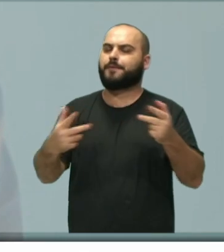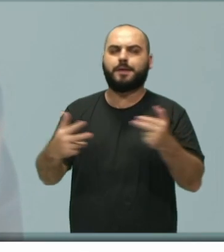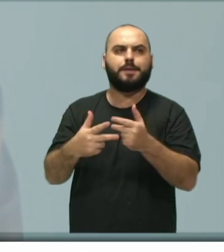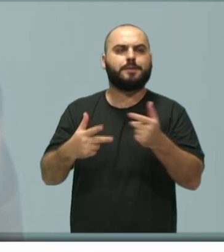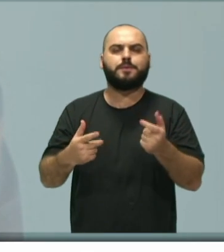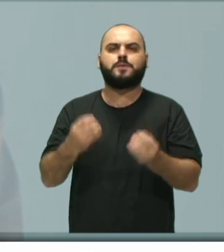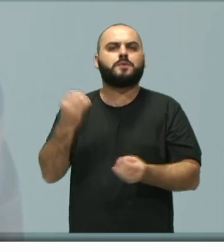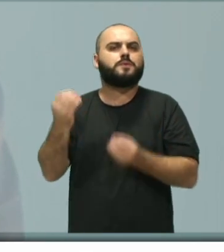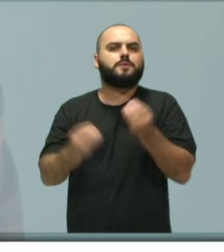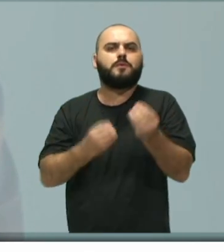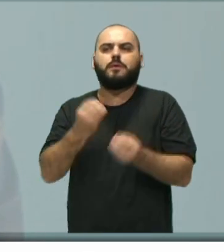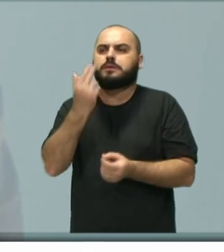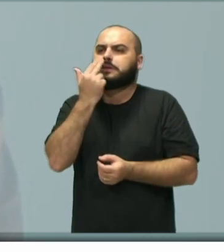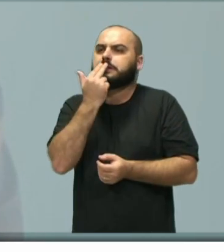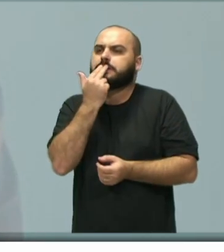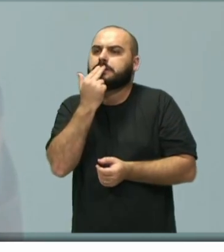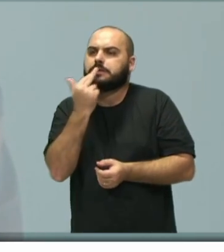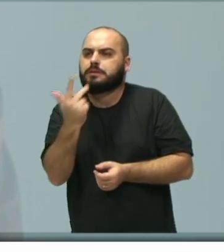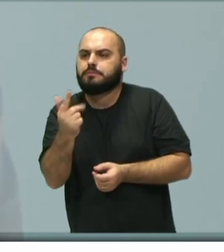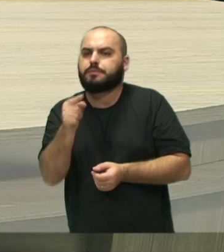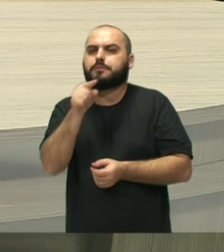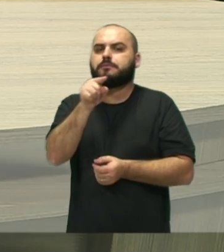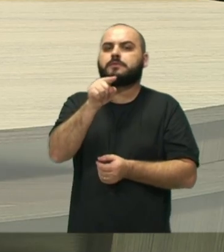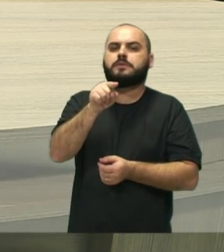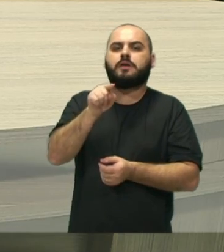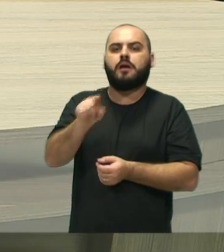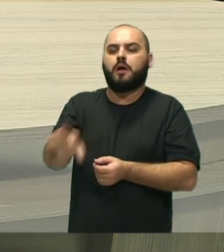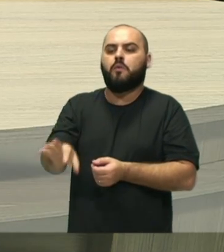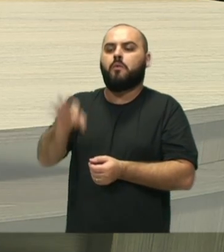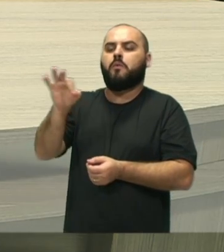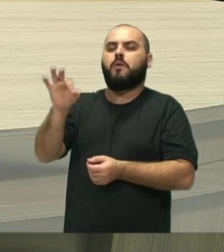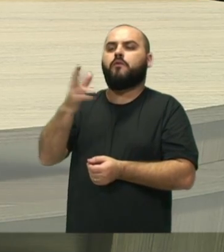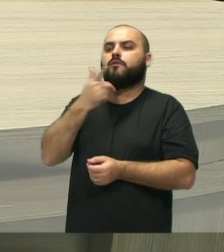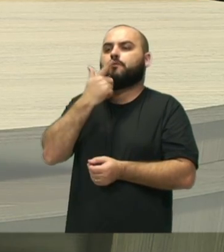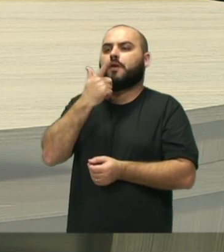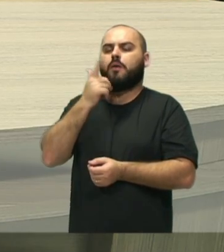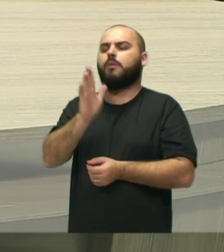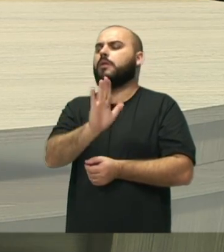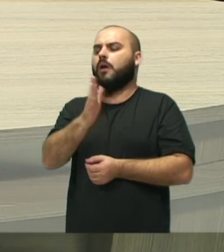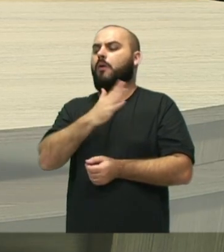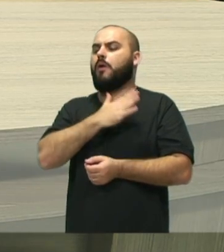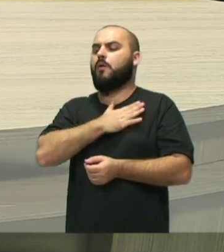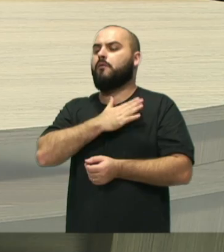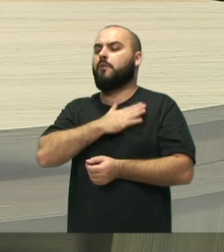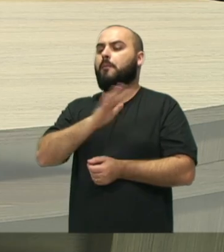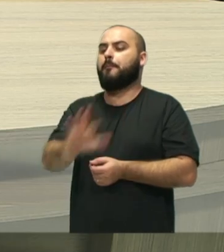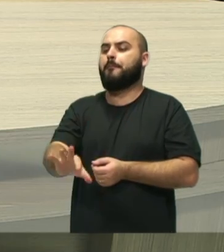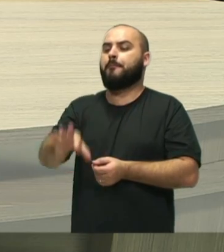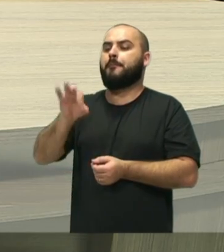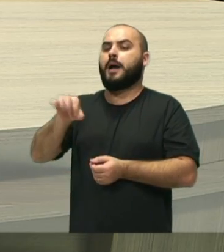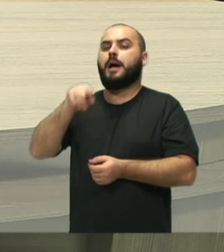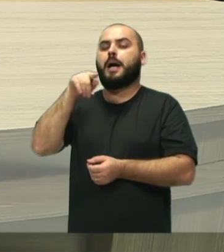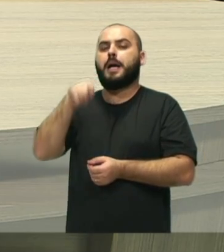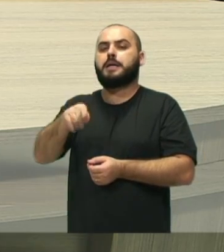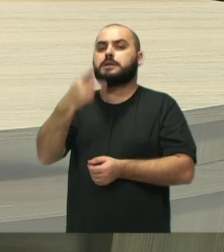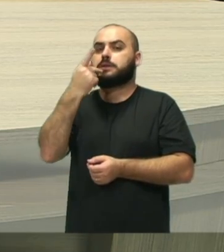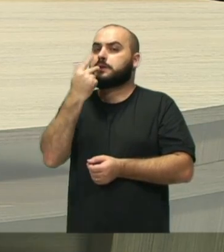qual foi a linha mestra que te indicou assim, não, vou pegar esse tipo, acho que é